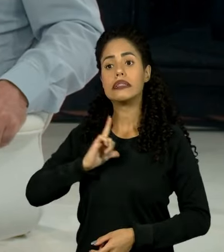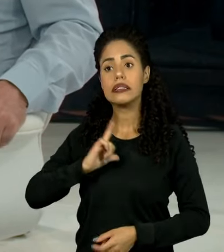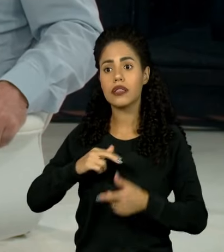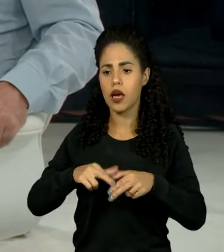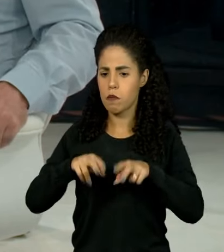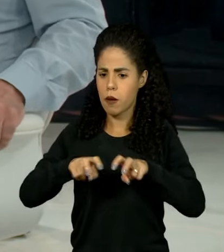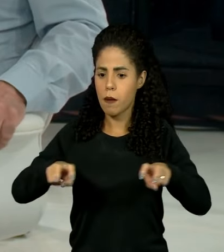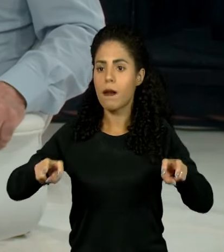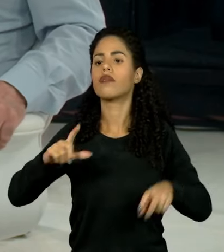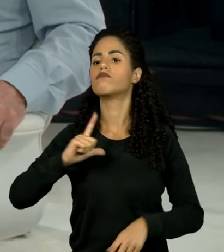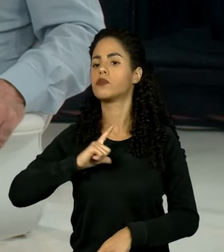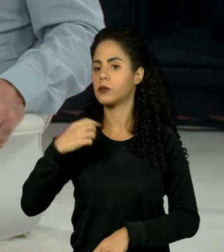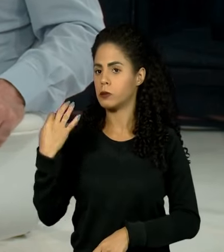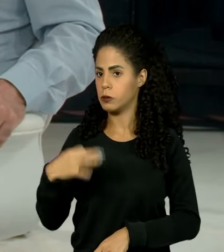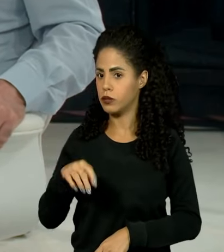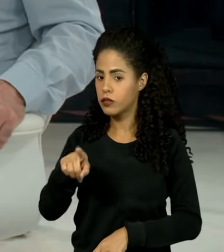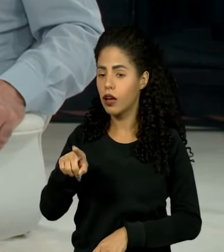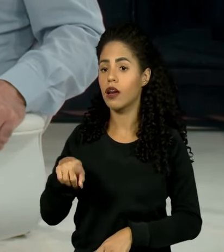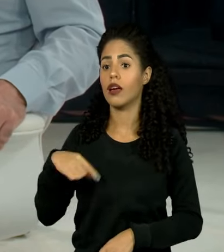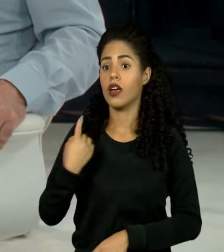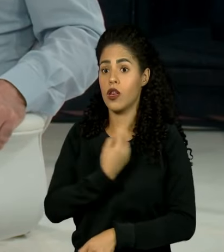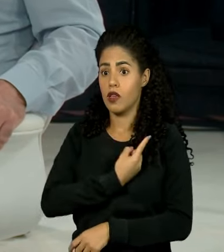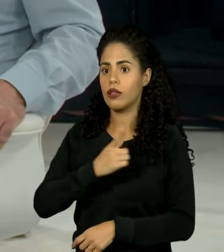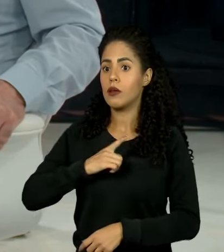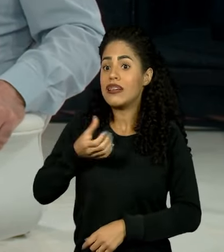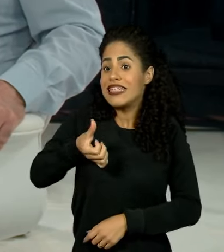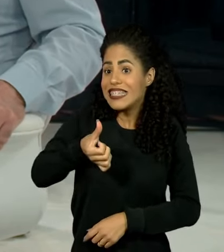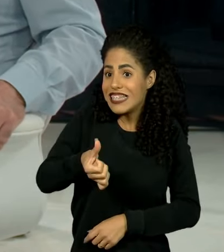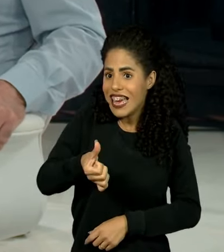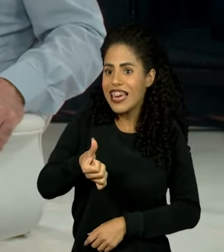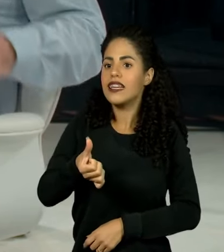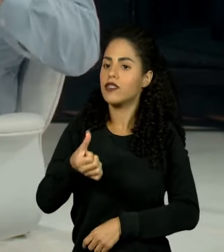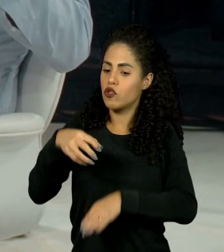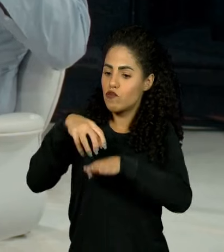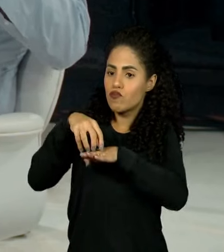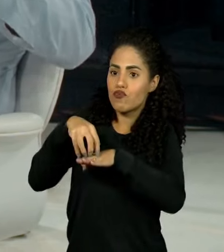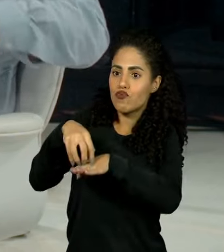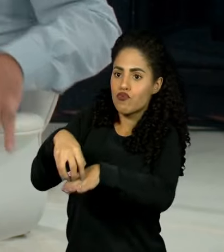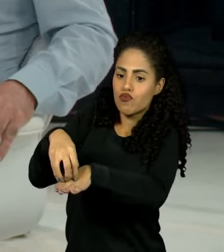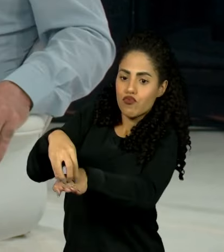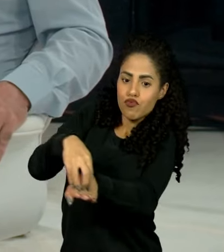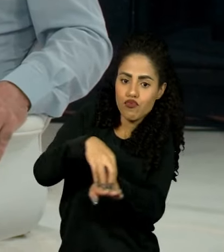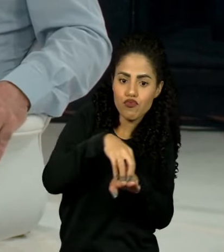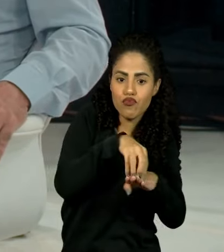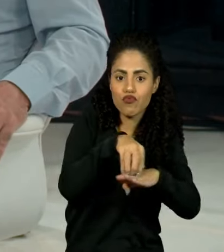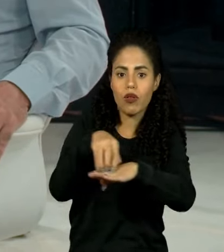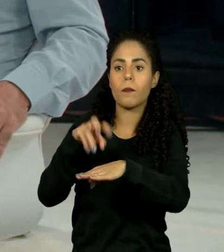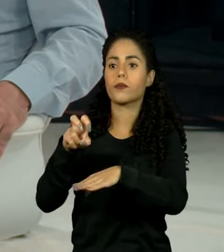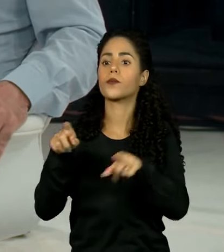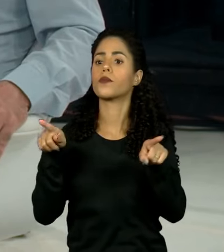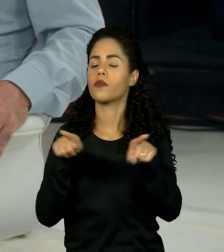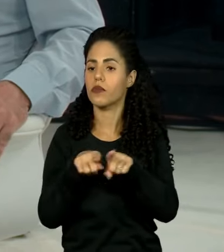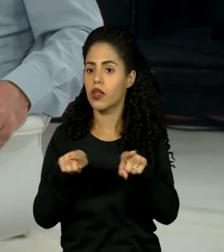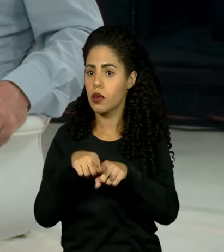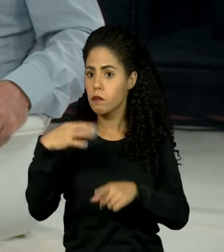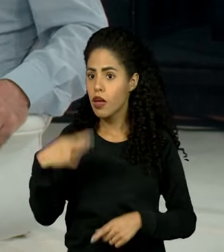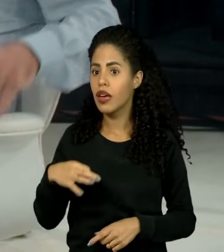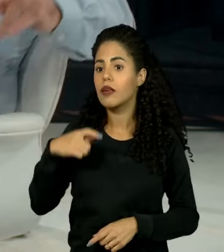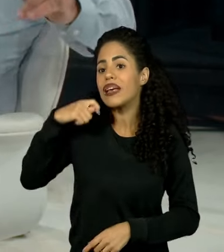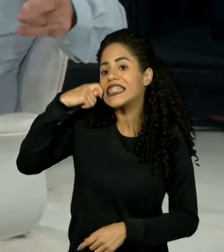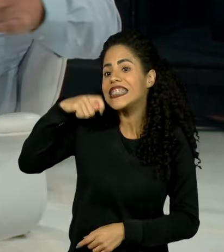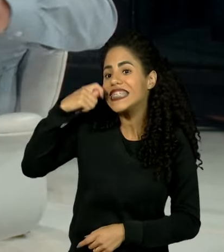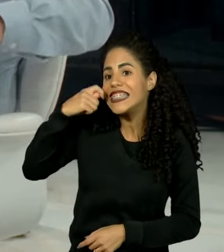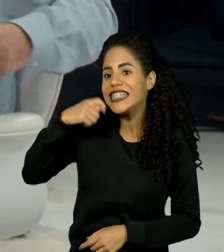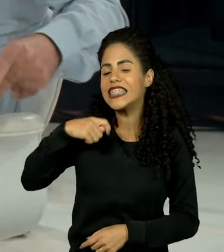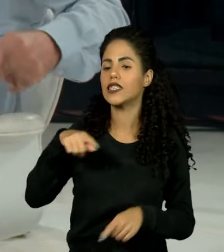cadeiras né Eh estamos temos seis unidades móveis Cada uma com cinco gabinetes de de dentista